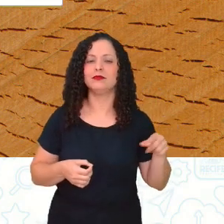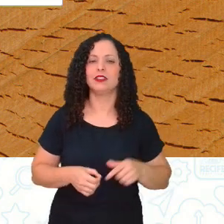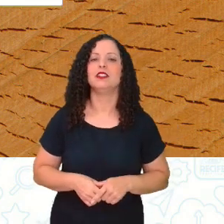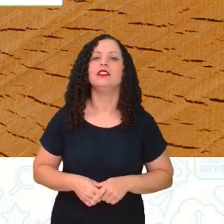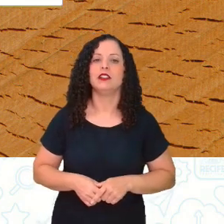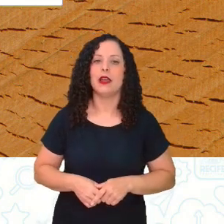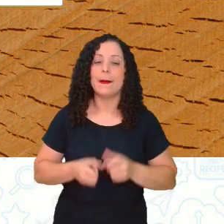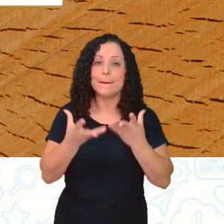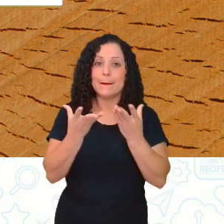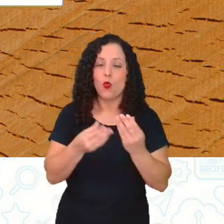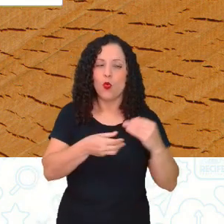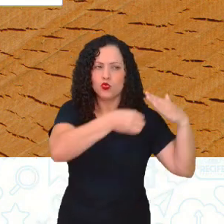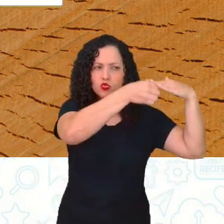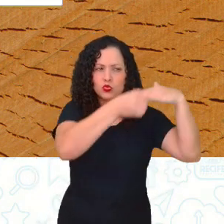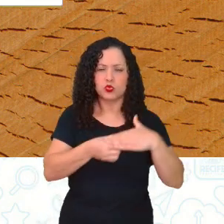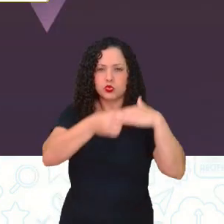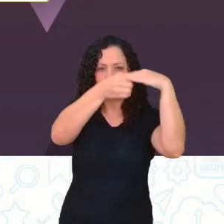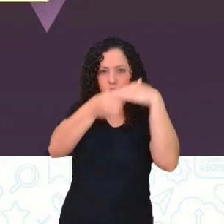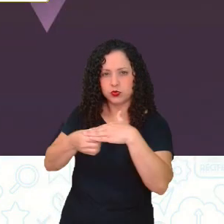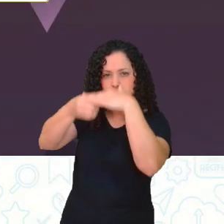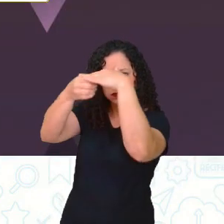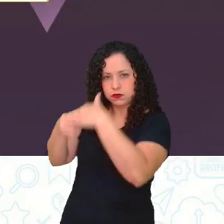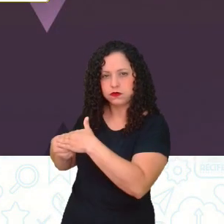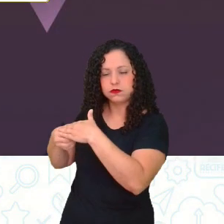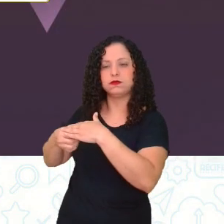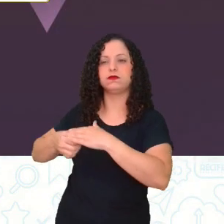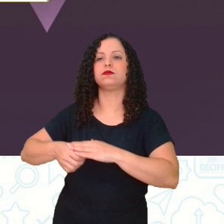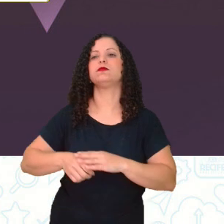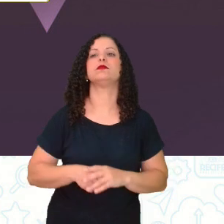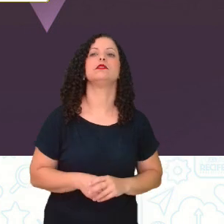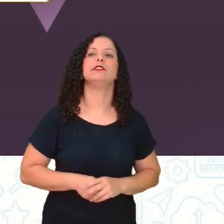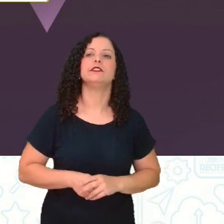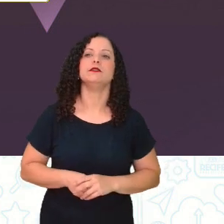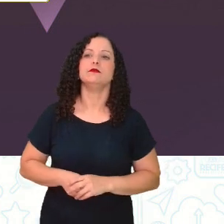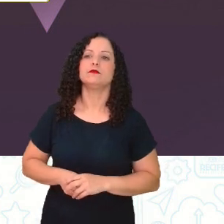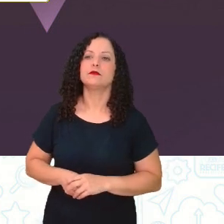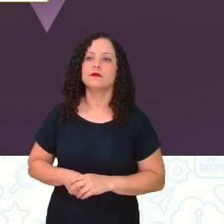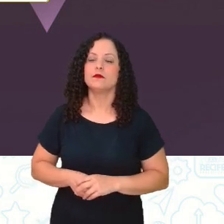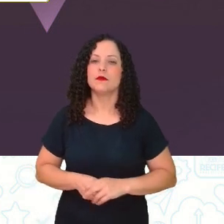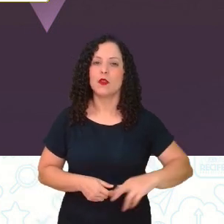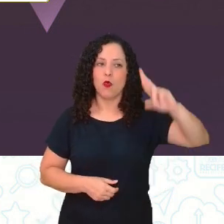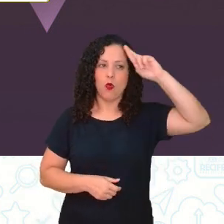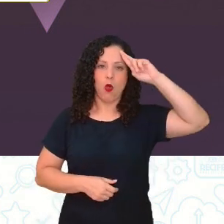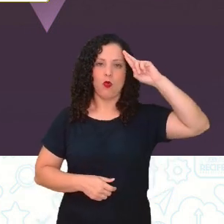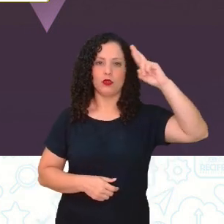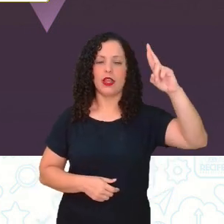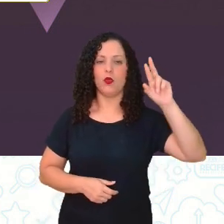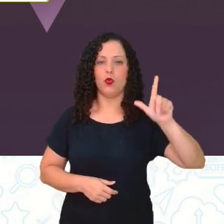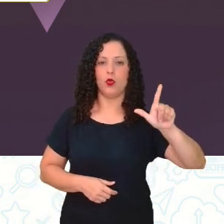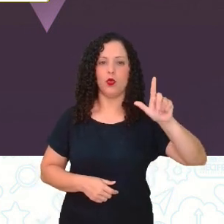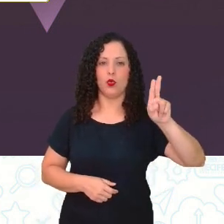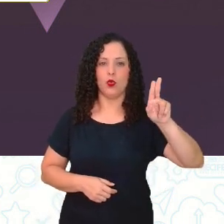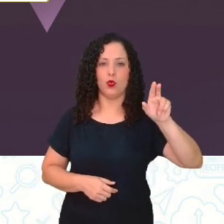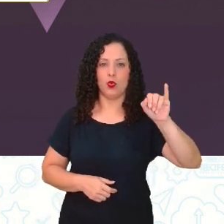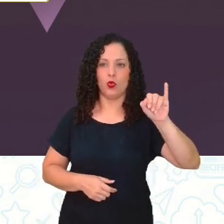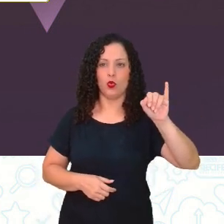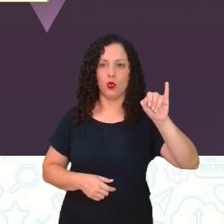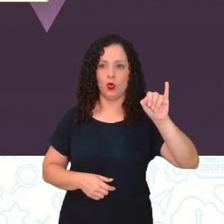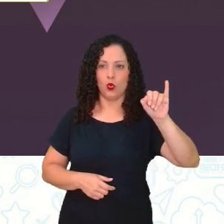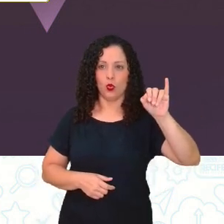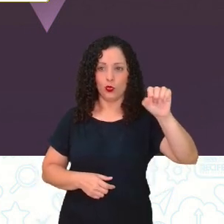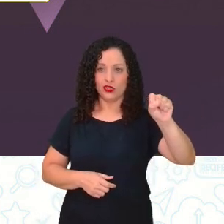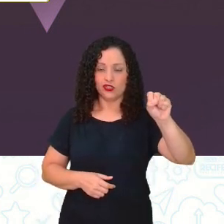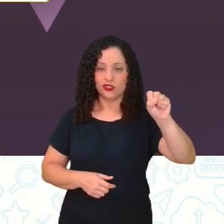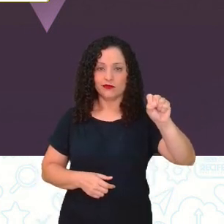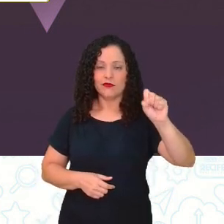província, poderia ser chamado também, ok? Então, o coronel Luiz Alves Lima e Silva foi